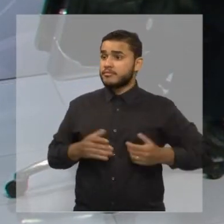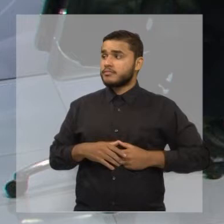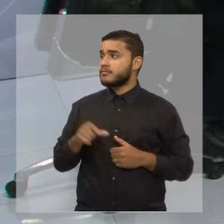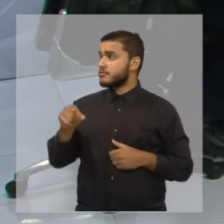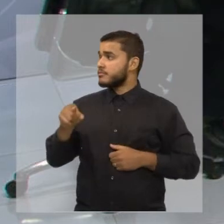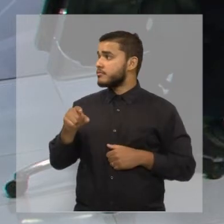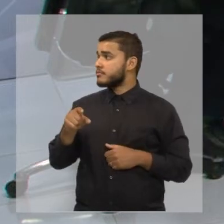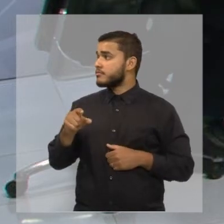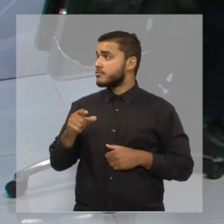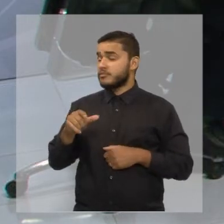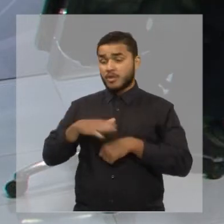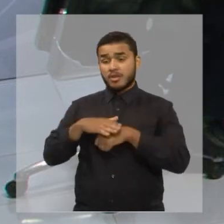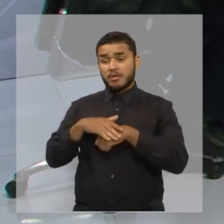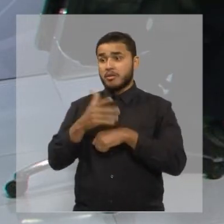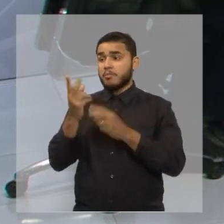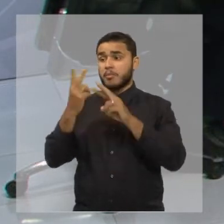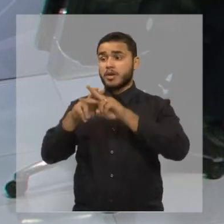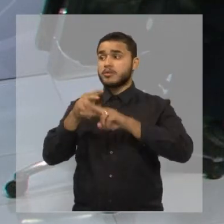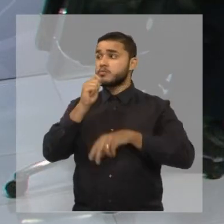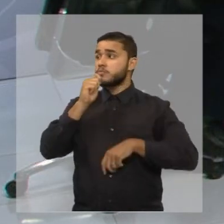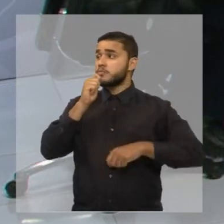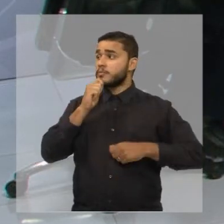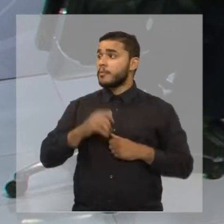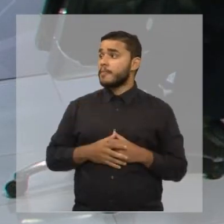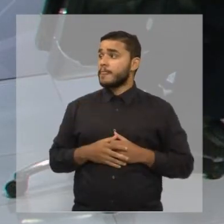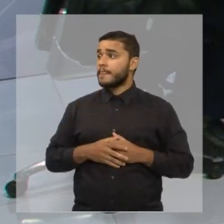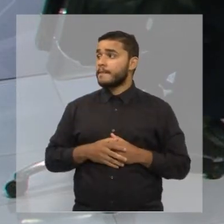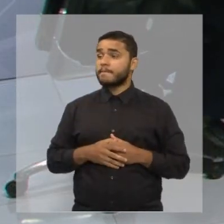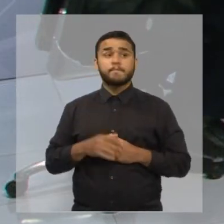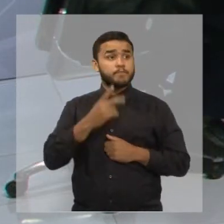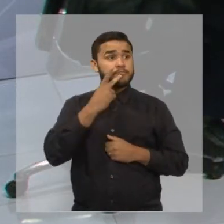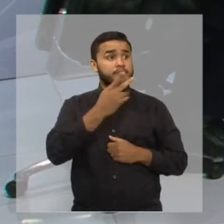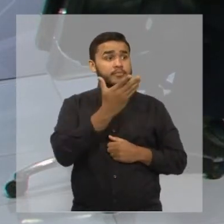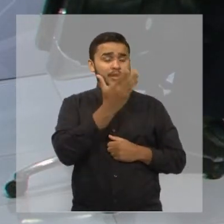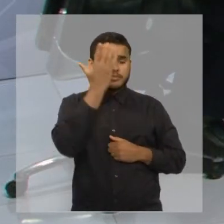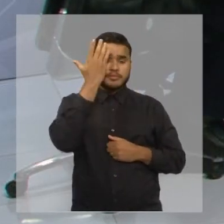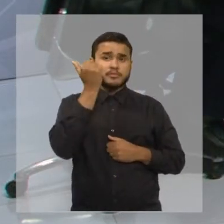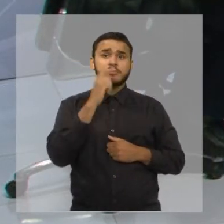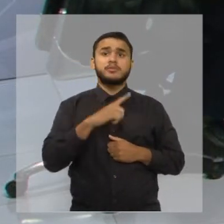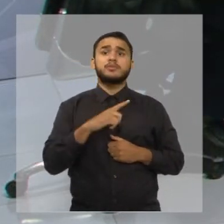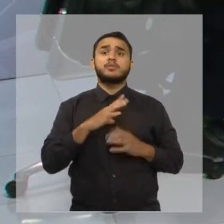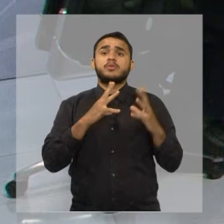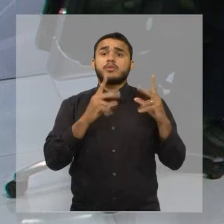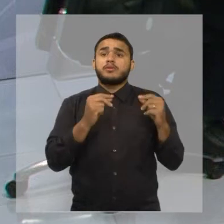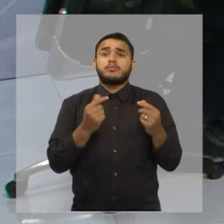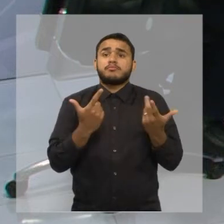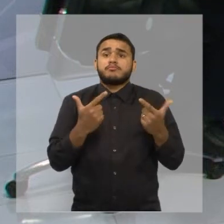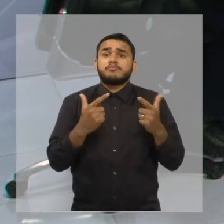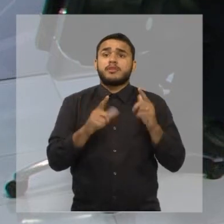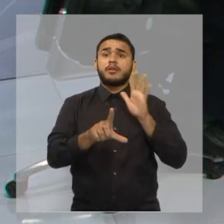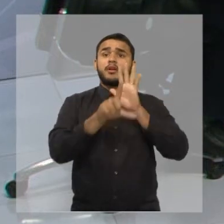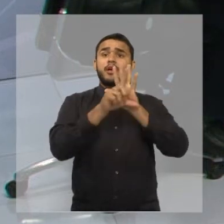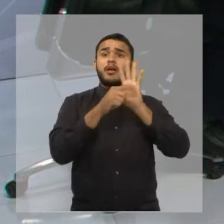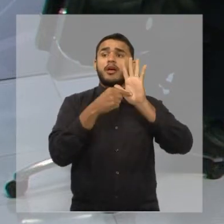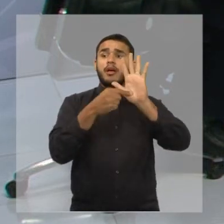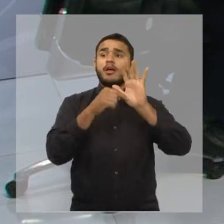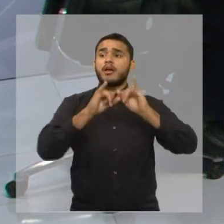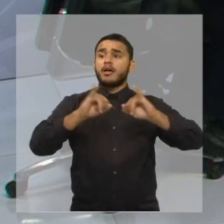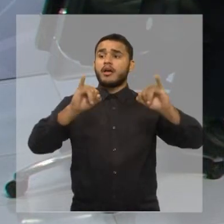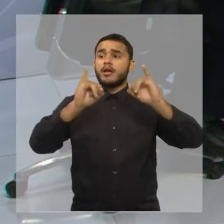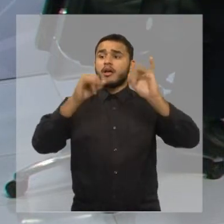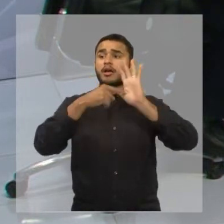livre. Até porque hoje esse julgamento está deslegitimado com o que está sendo solto aí na imprensa